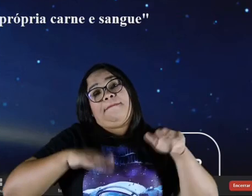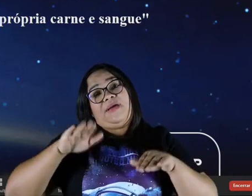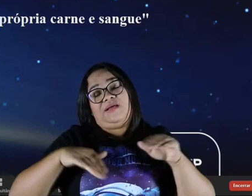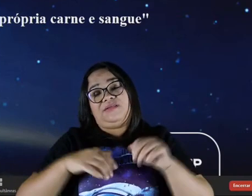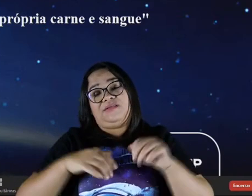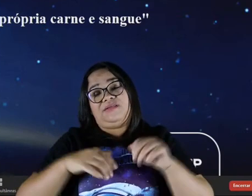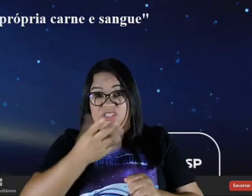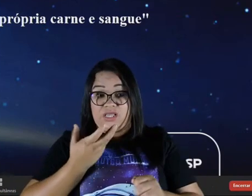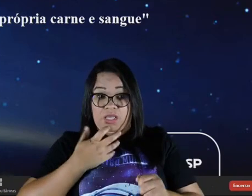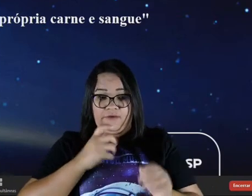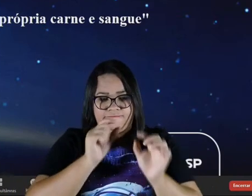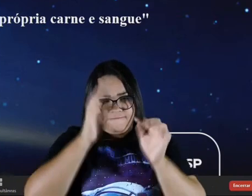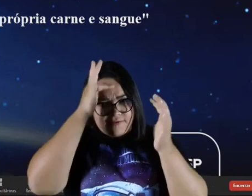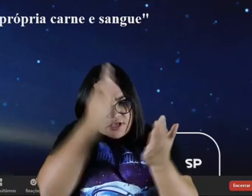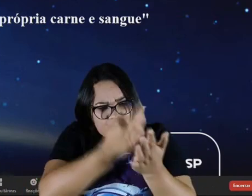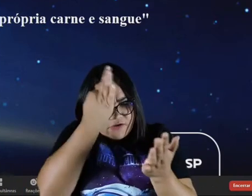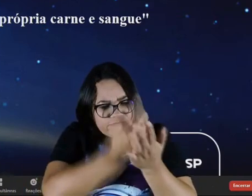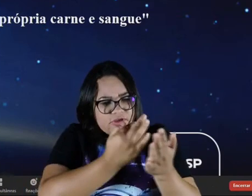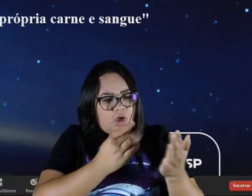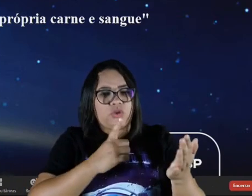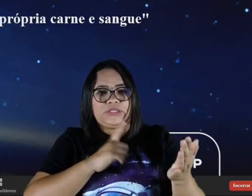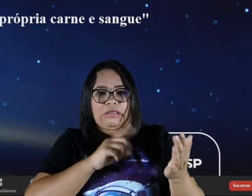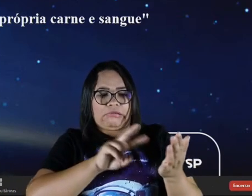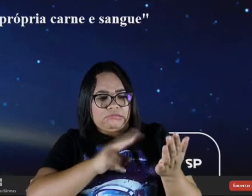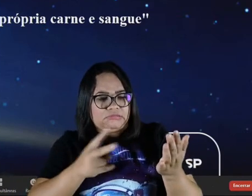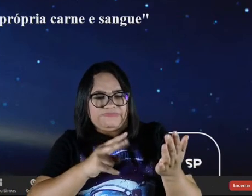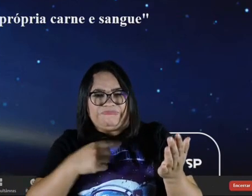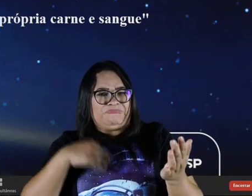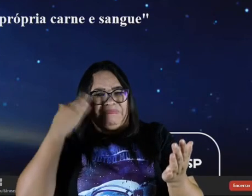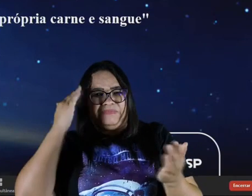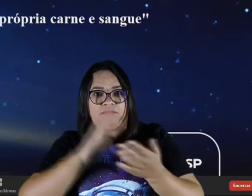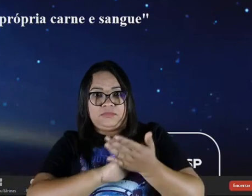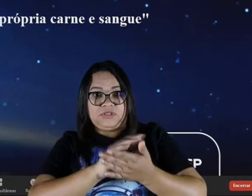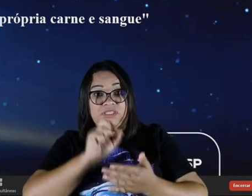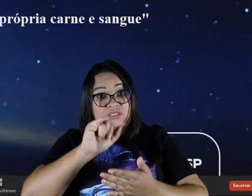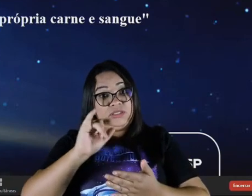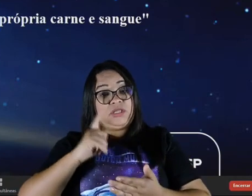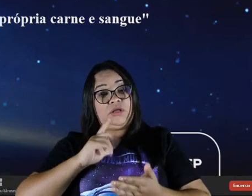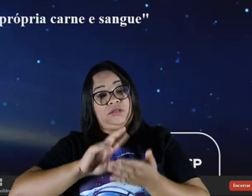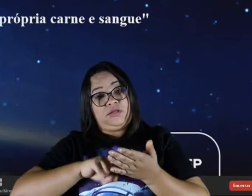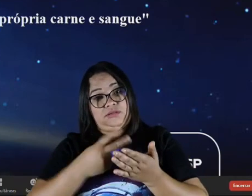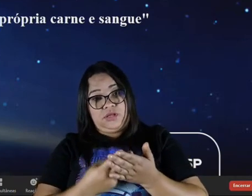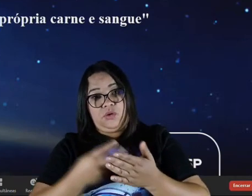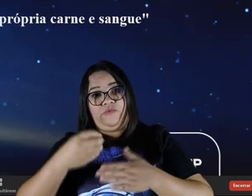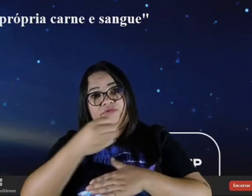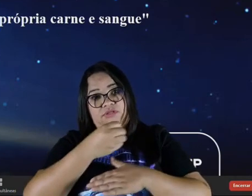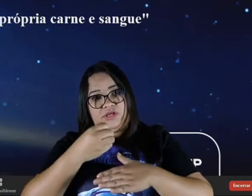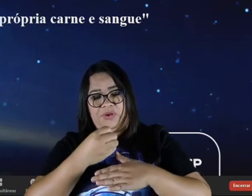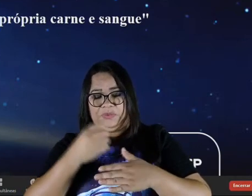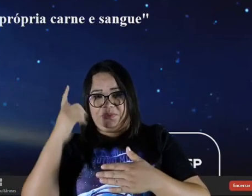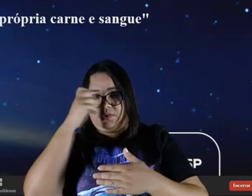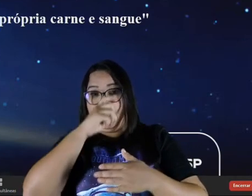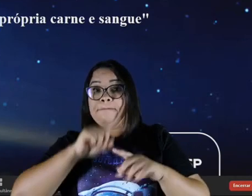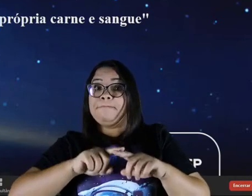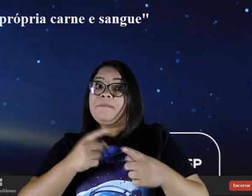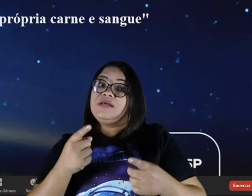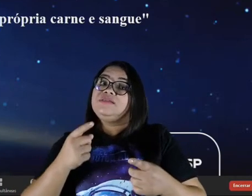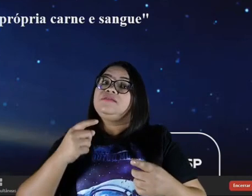quiser uma tradução ao pé da letra, algumas coisas não vão fazer sentido para você. Se você quiser uma tradução dinâmica, você corre o risco também de ter uma